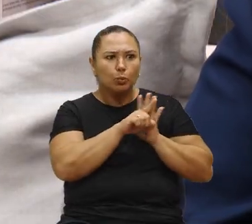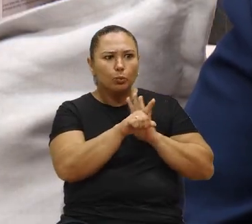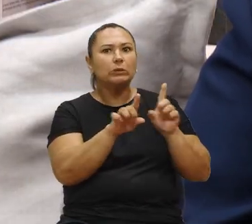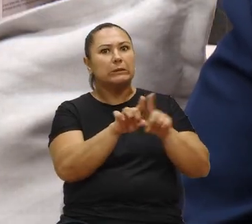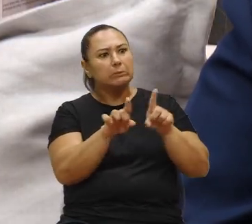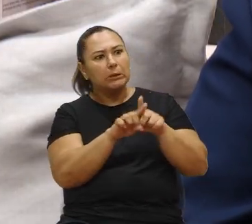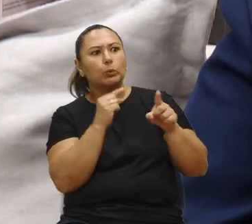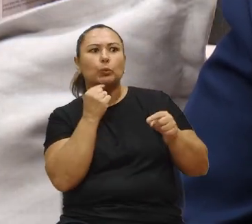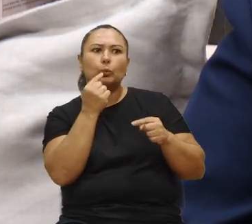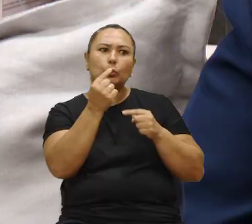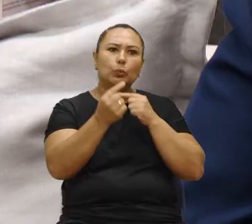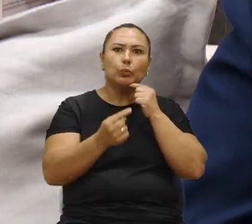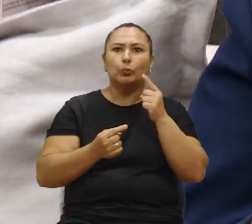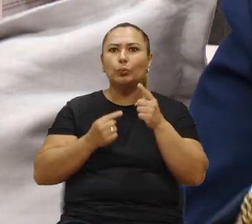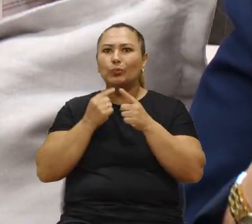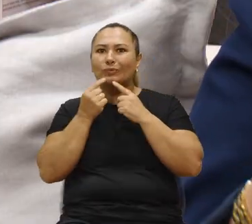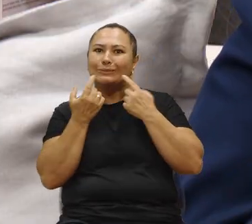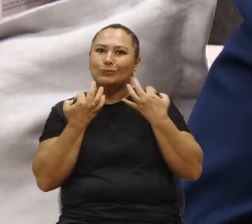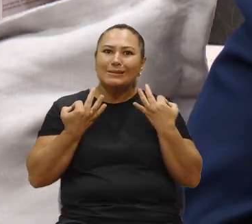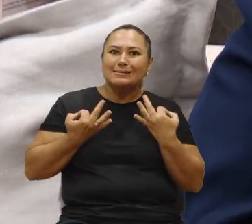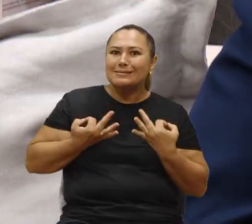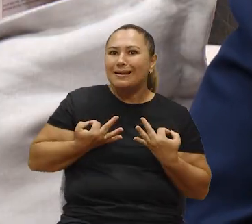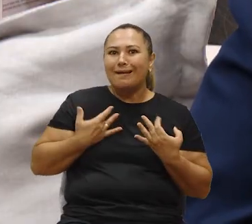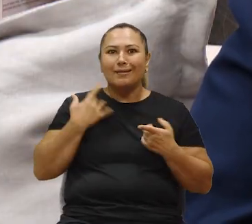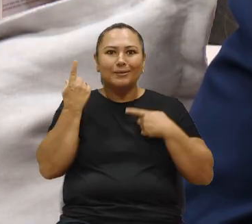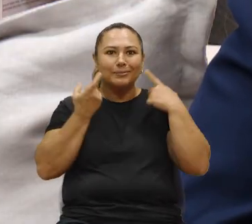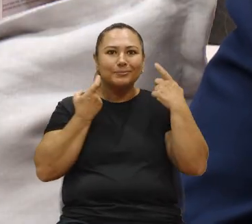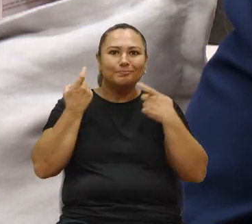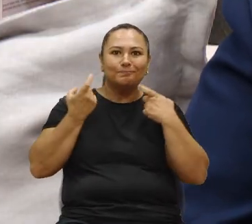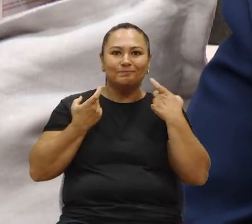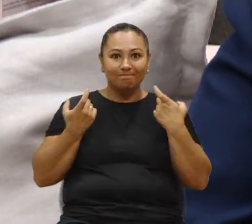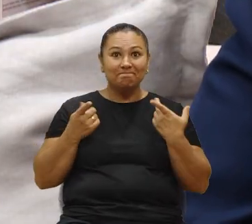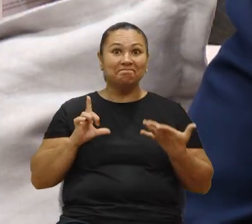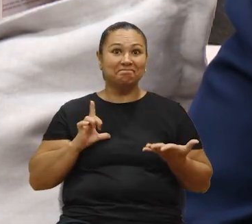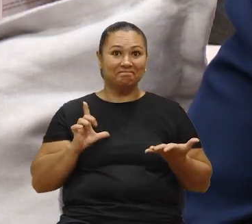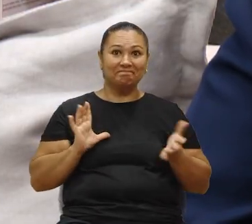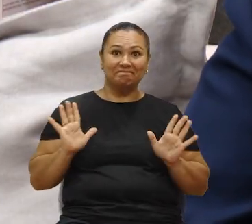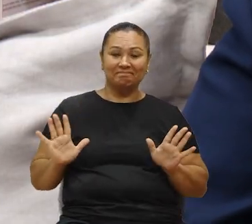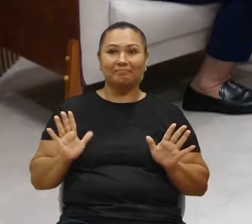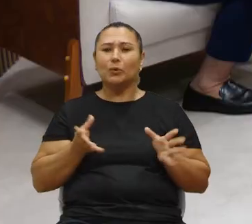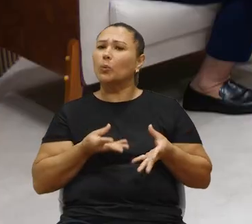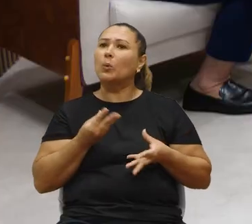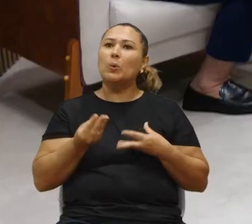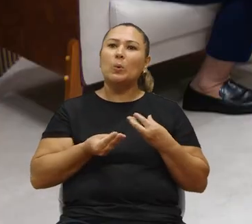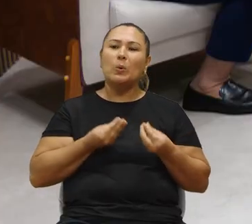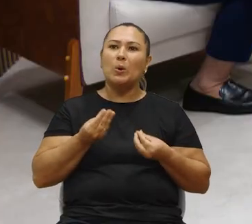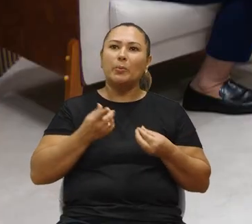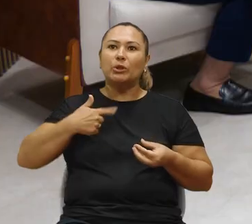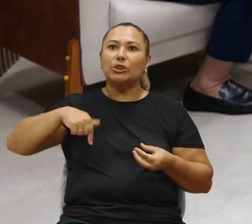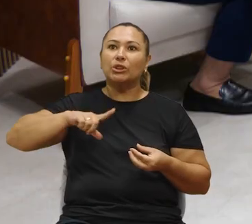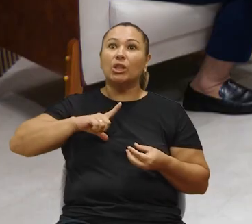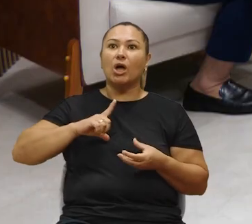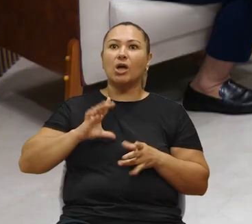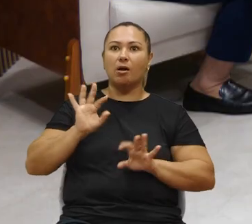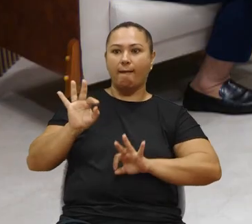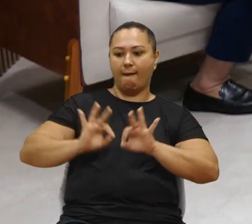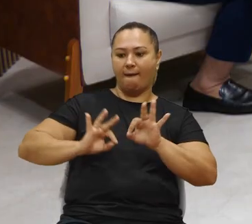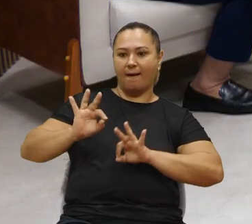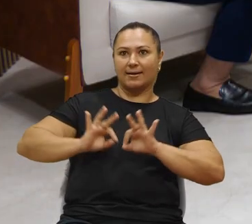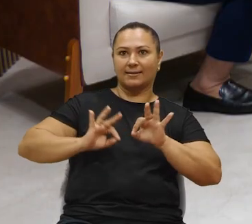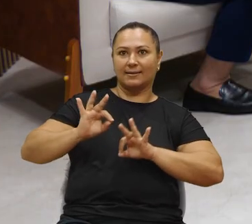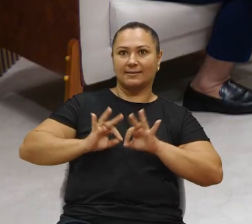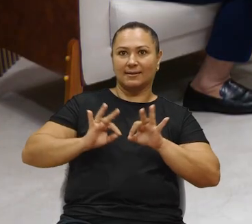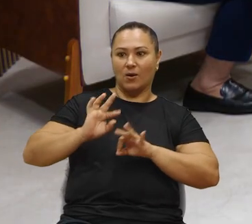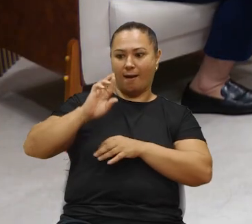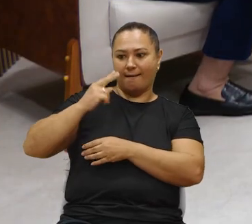manifestam ainda, né, algumas dúvidas, algumas incertezas, algumas preocupações. Como que nós,